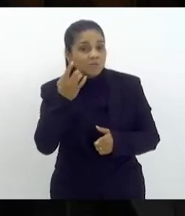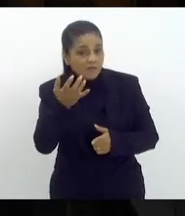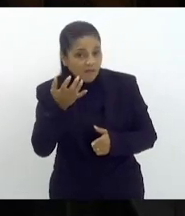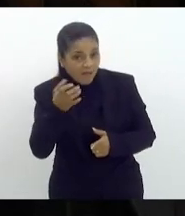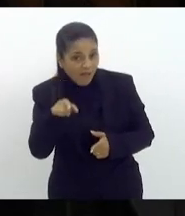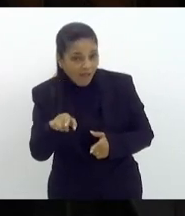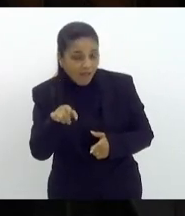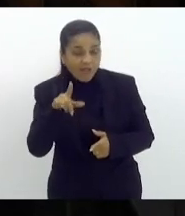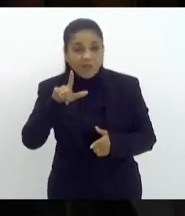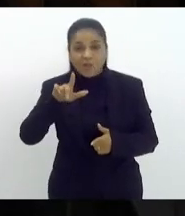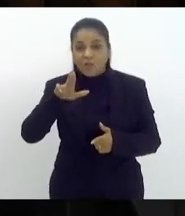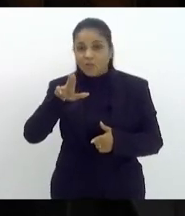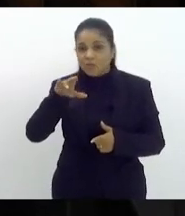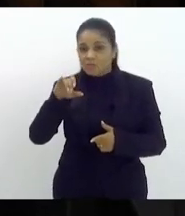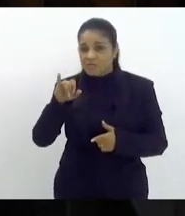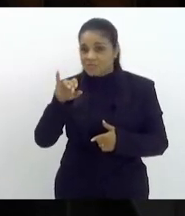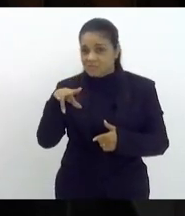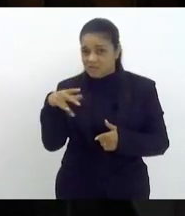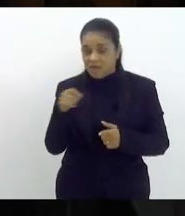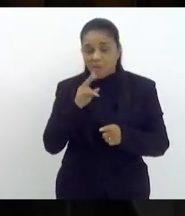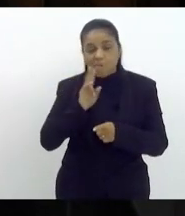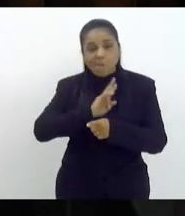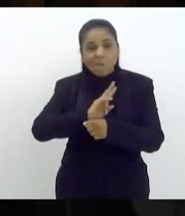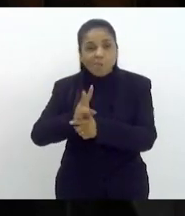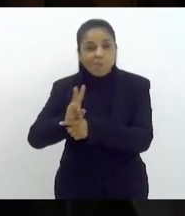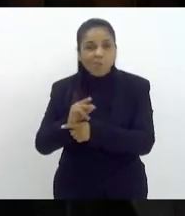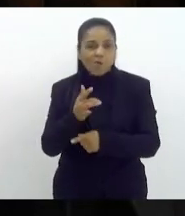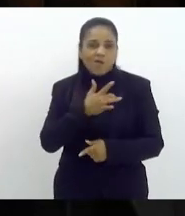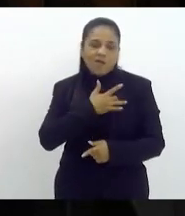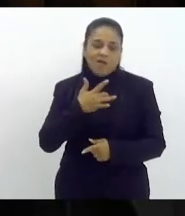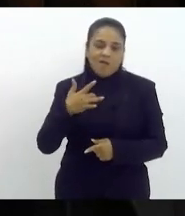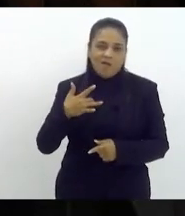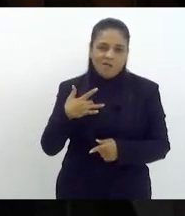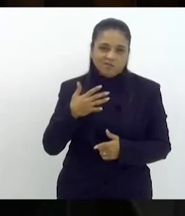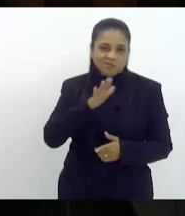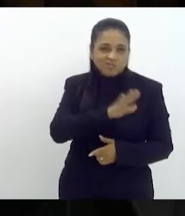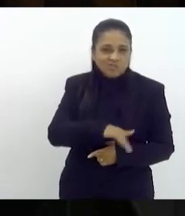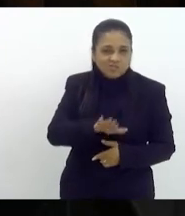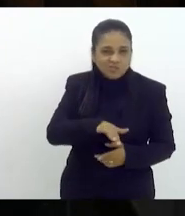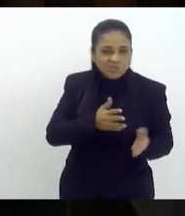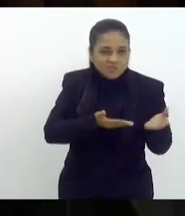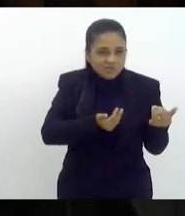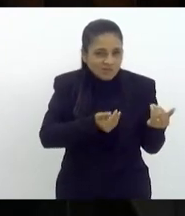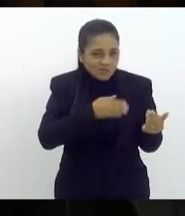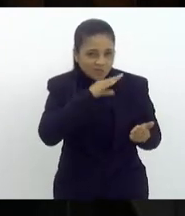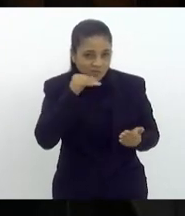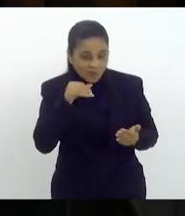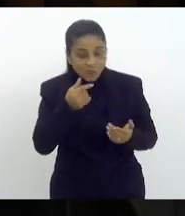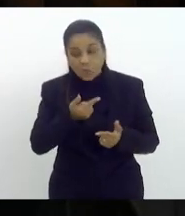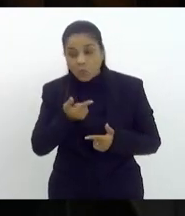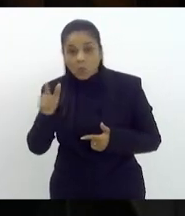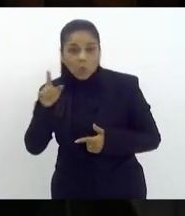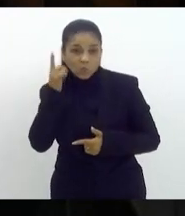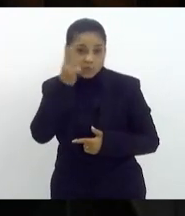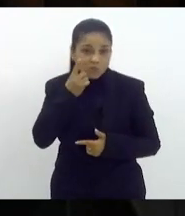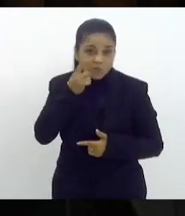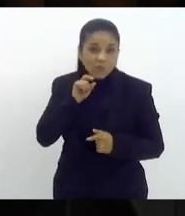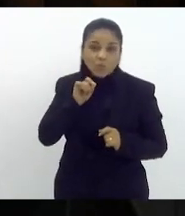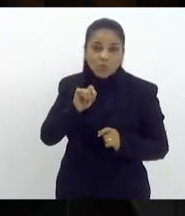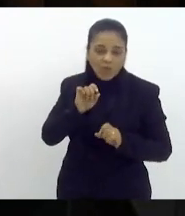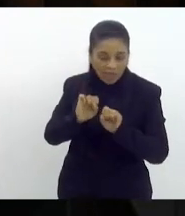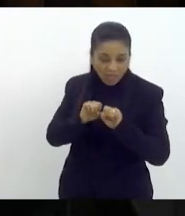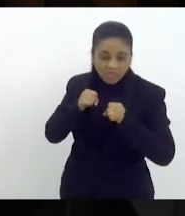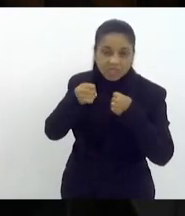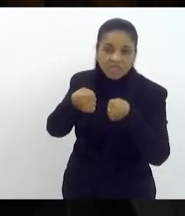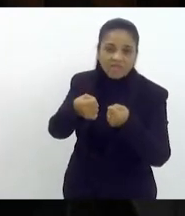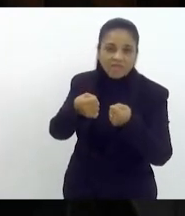das crianças e adolescentes o que quer o outro parlamentar é defender